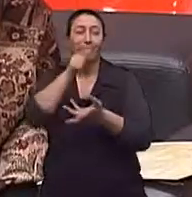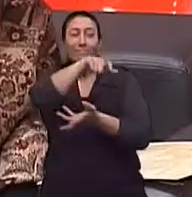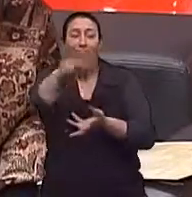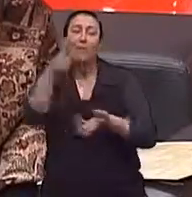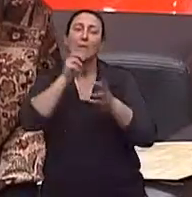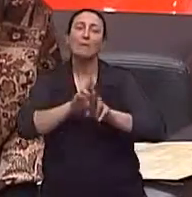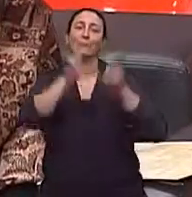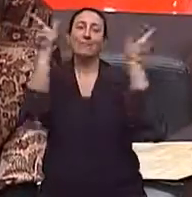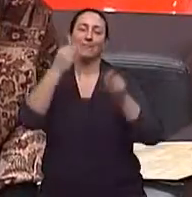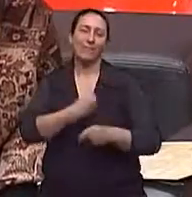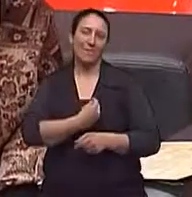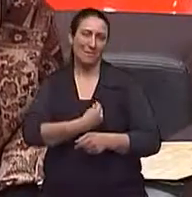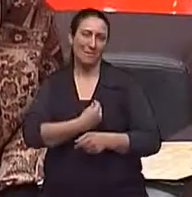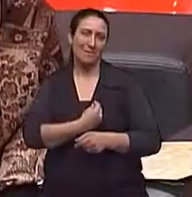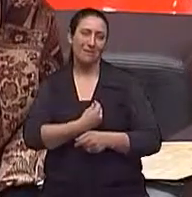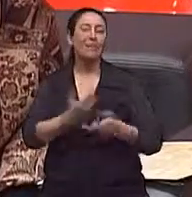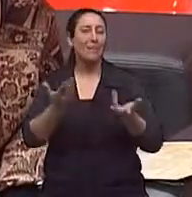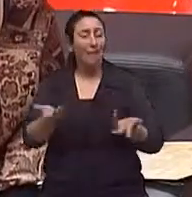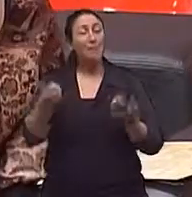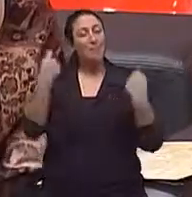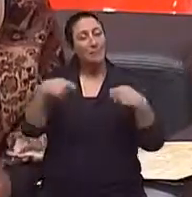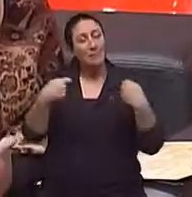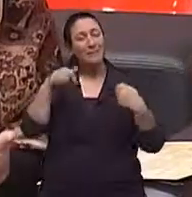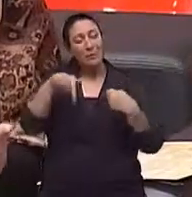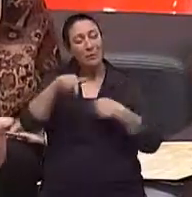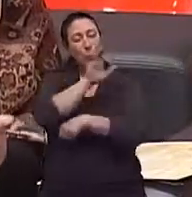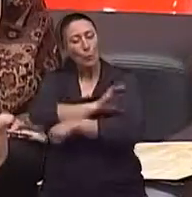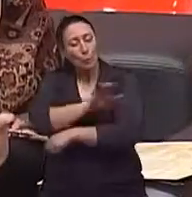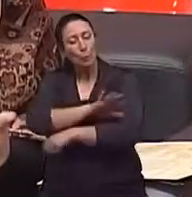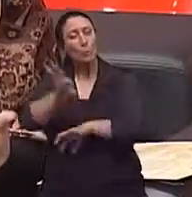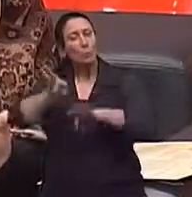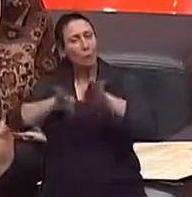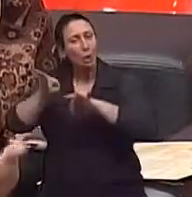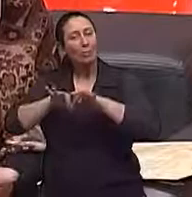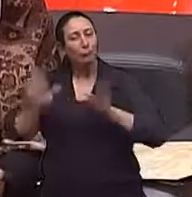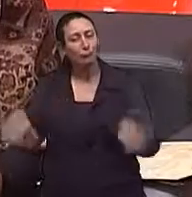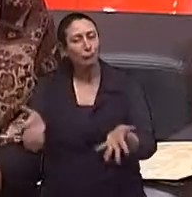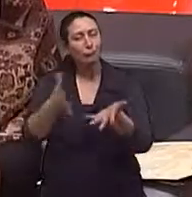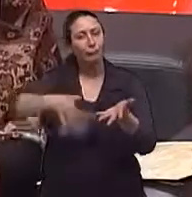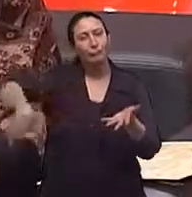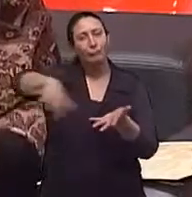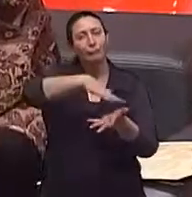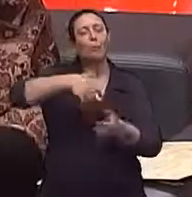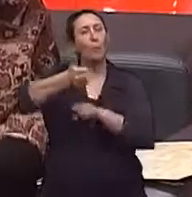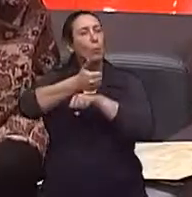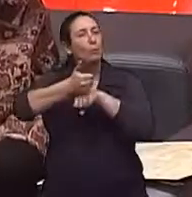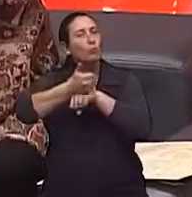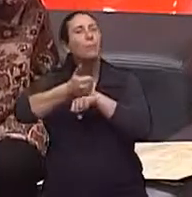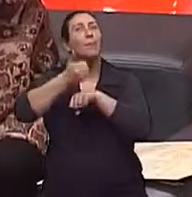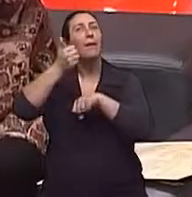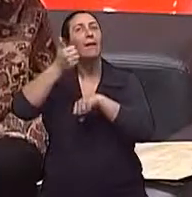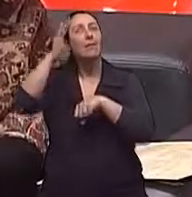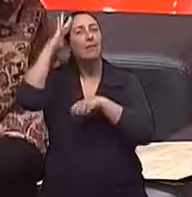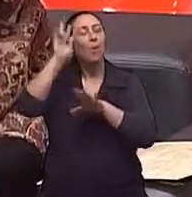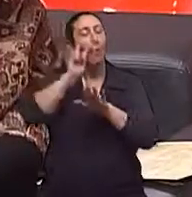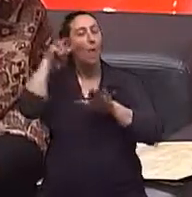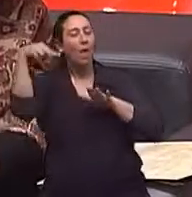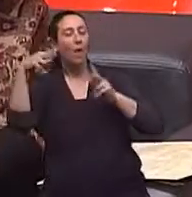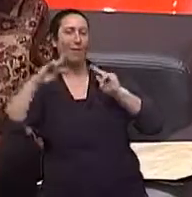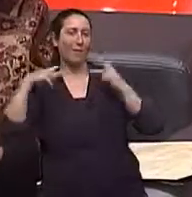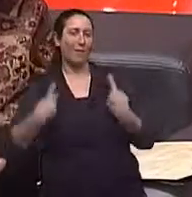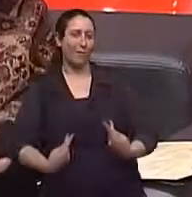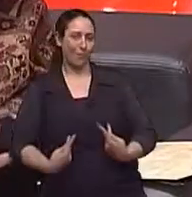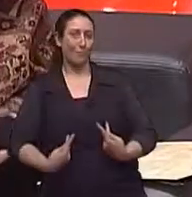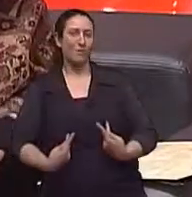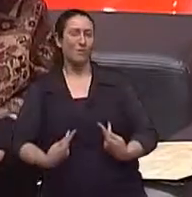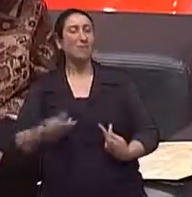essa capacitação do curso e do projeto para que a partir deste encontro também com os serviços de saúde